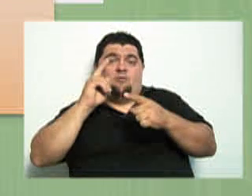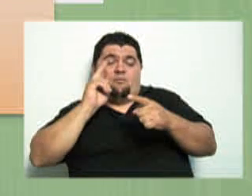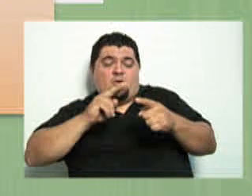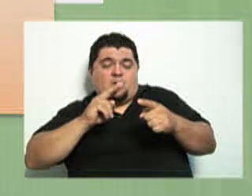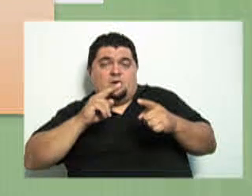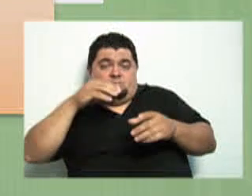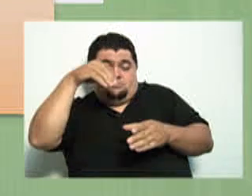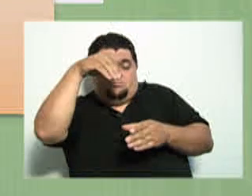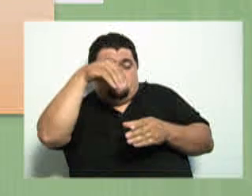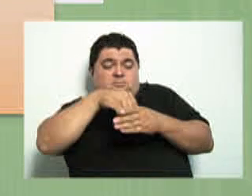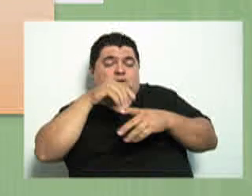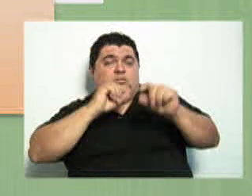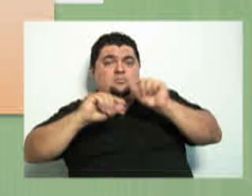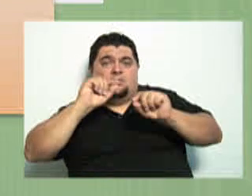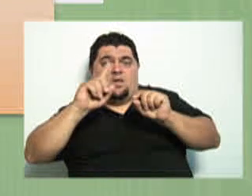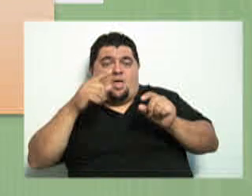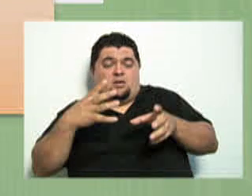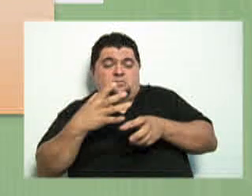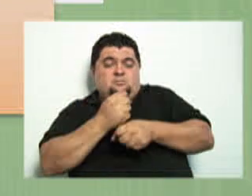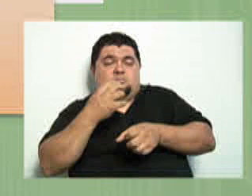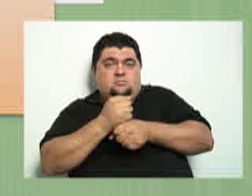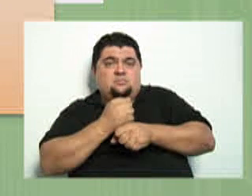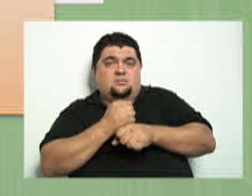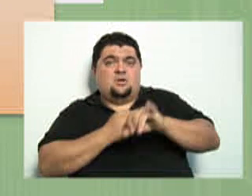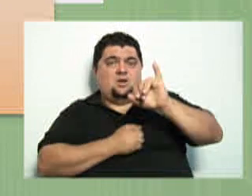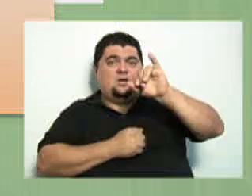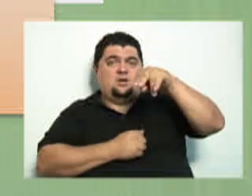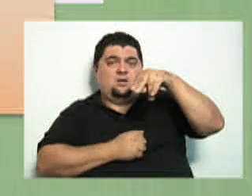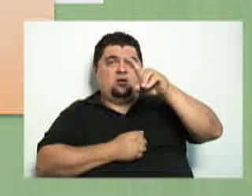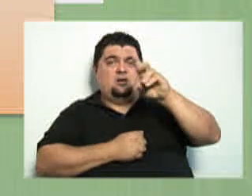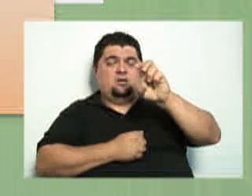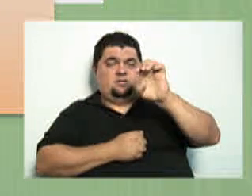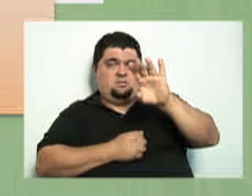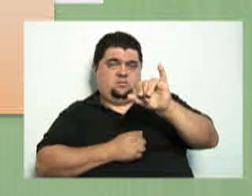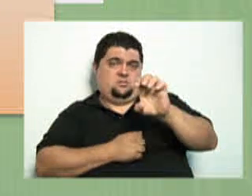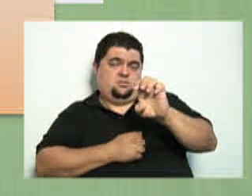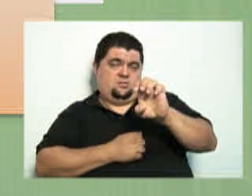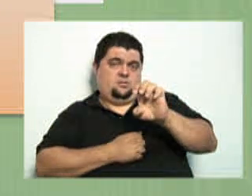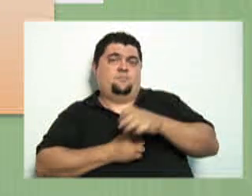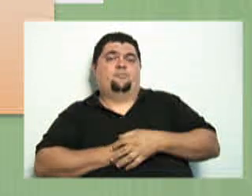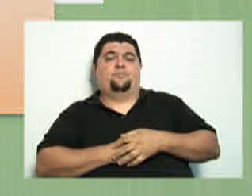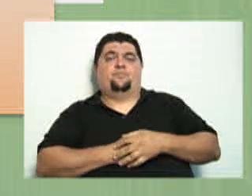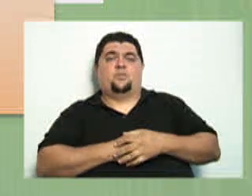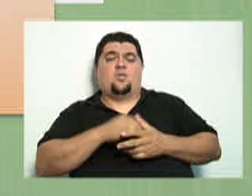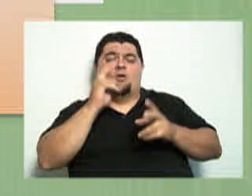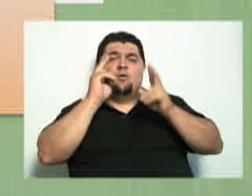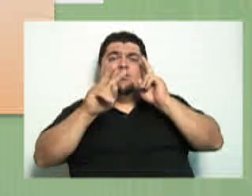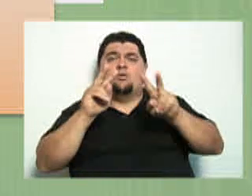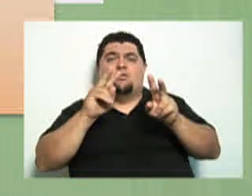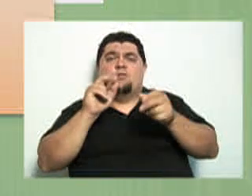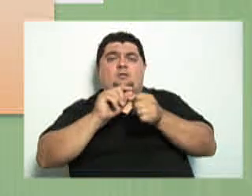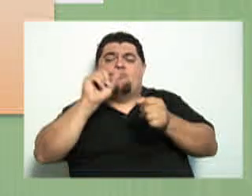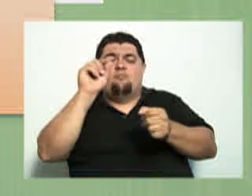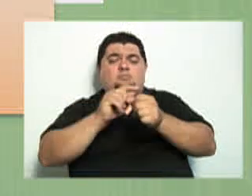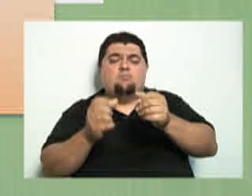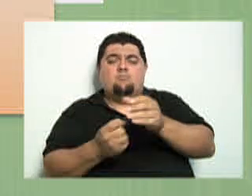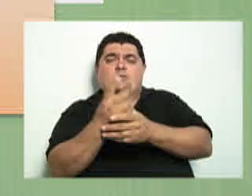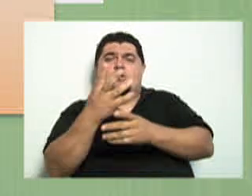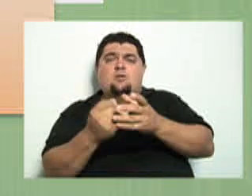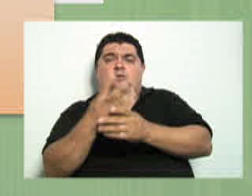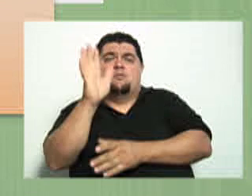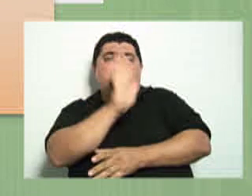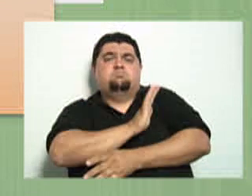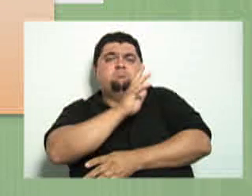um agregado macroeconômico, né, um índice que a economia utiliza muito, que ele avalia a produção de riquezas do país